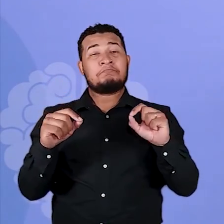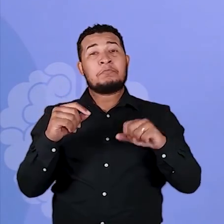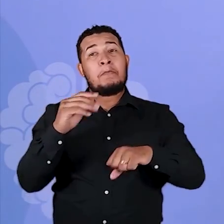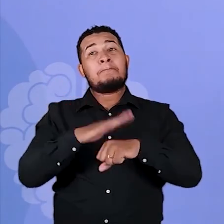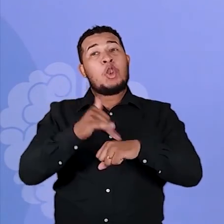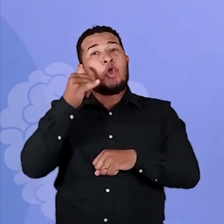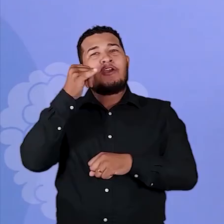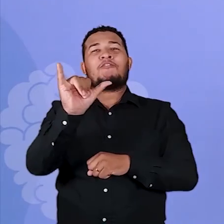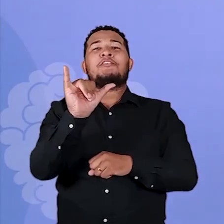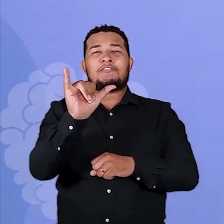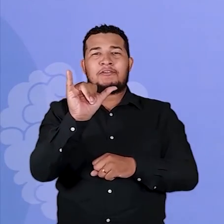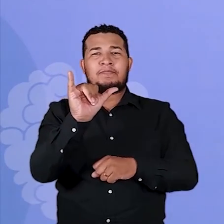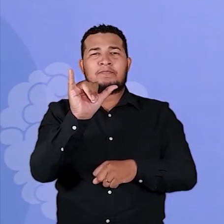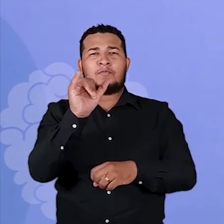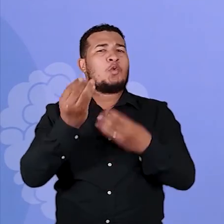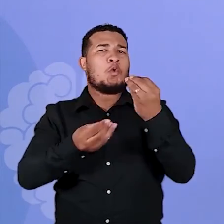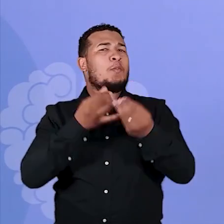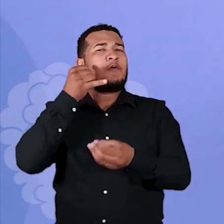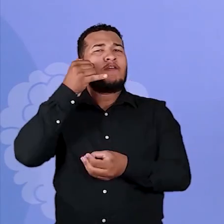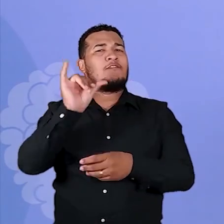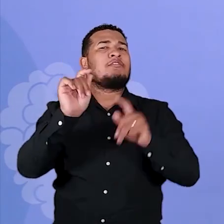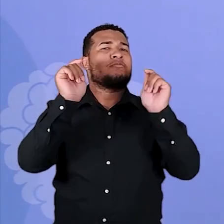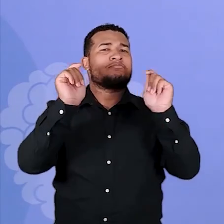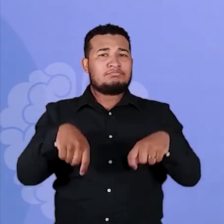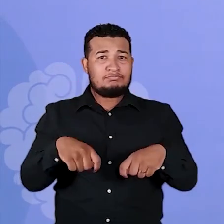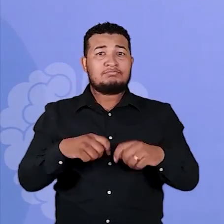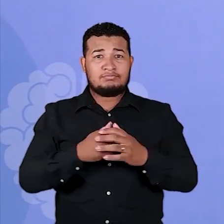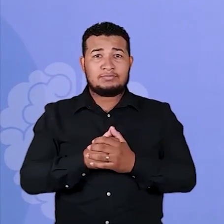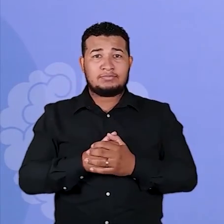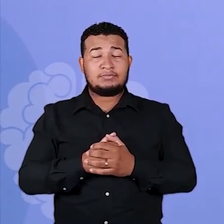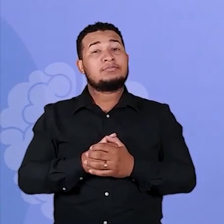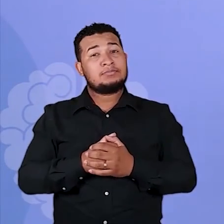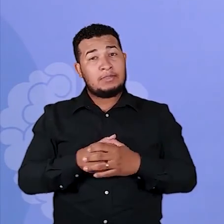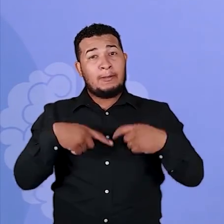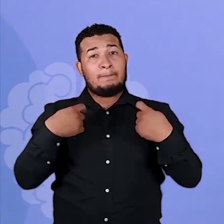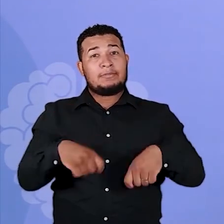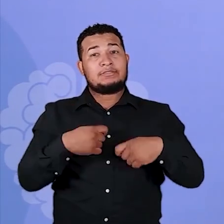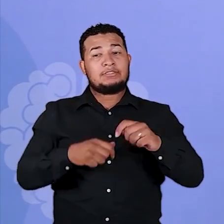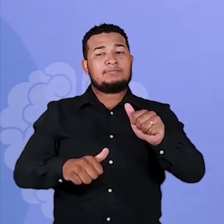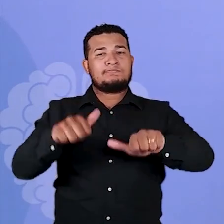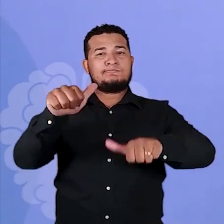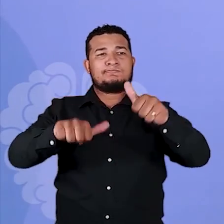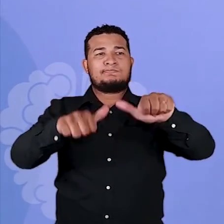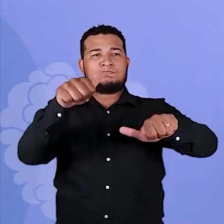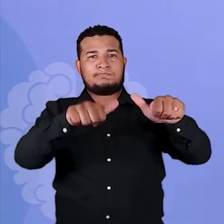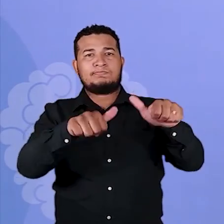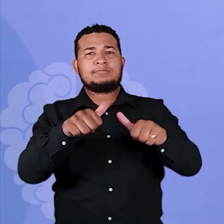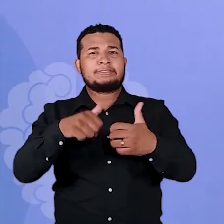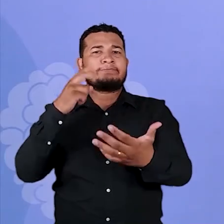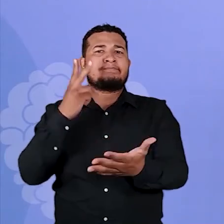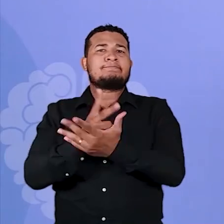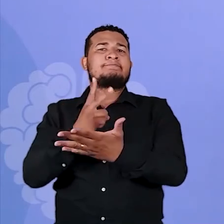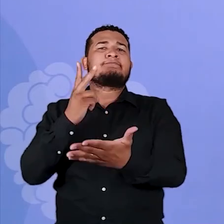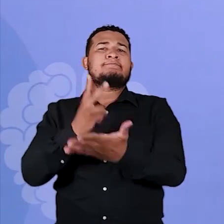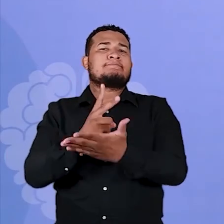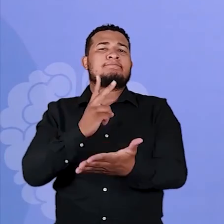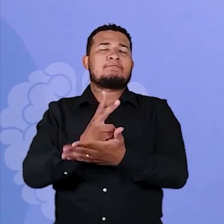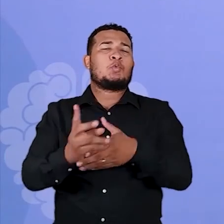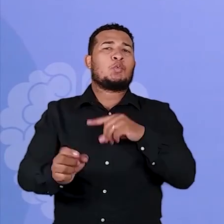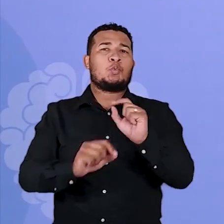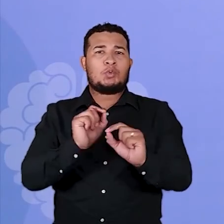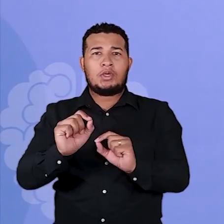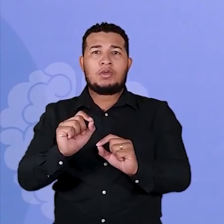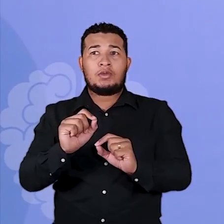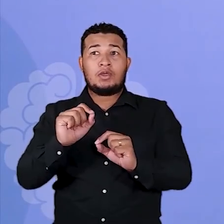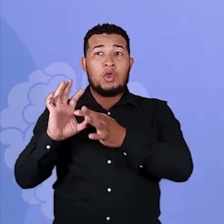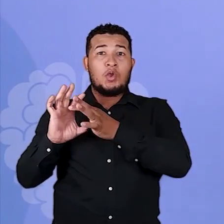gente conseguir evitar esse momento de tomada de decisão, a gente tem que avaliar